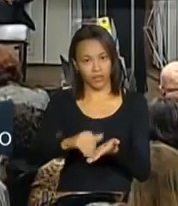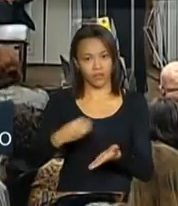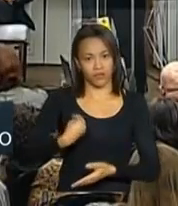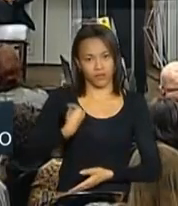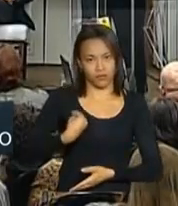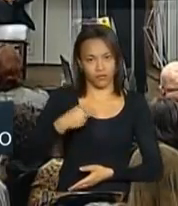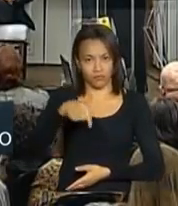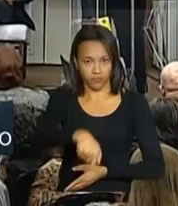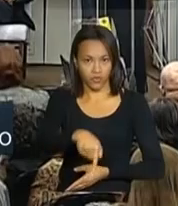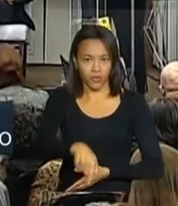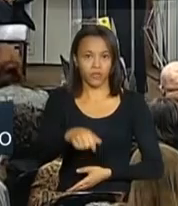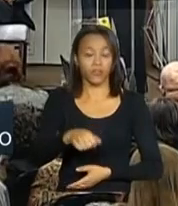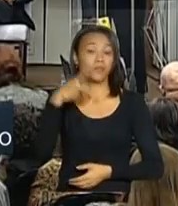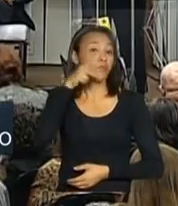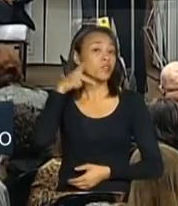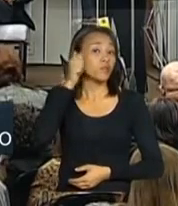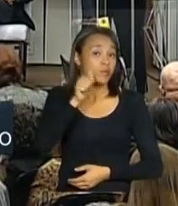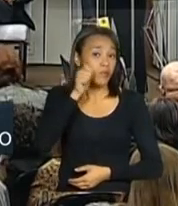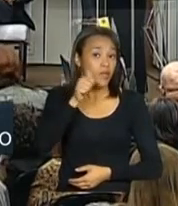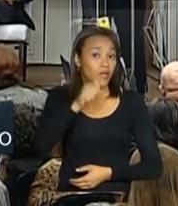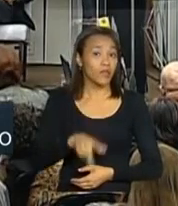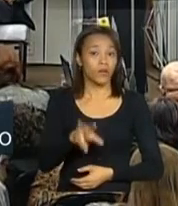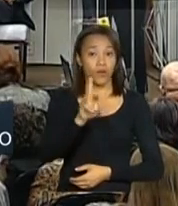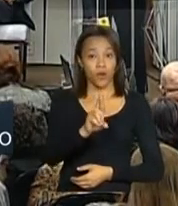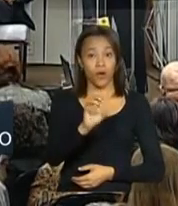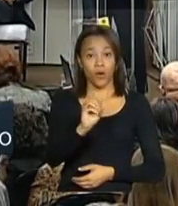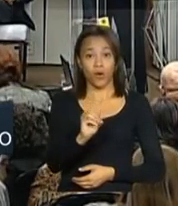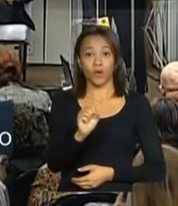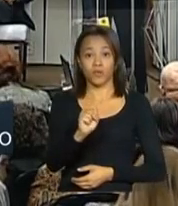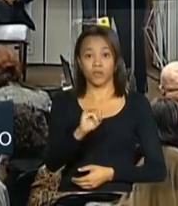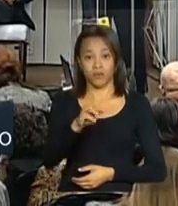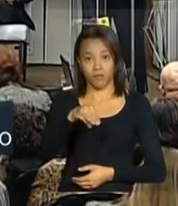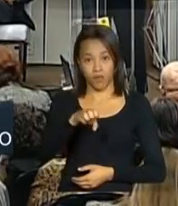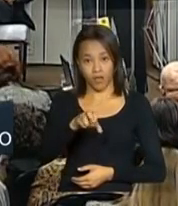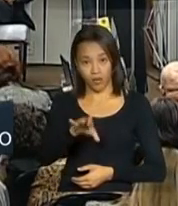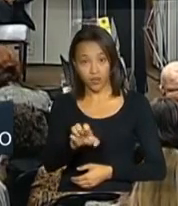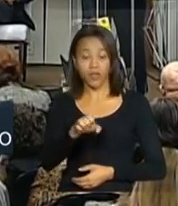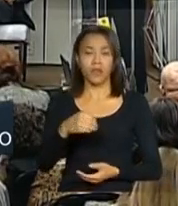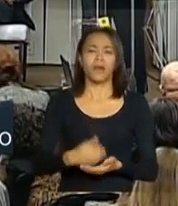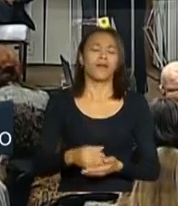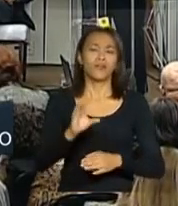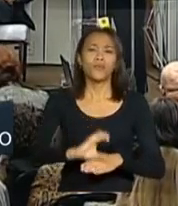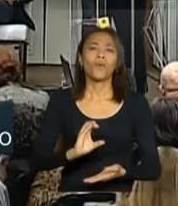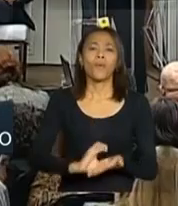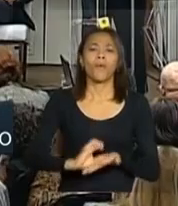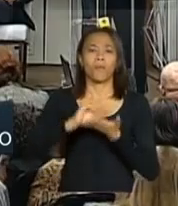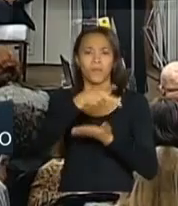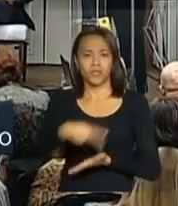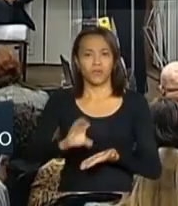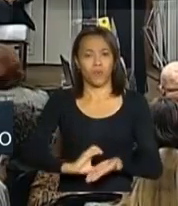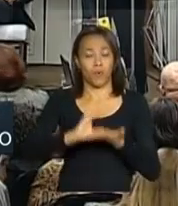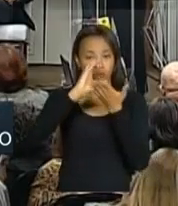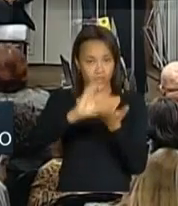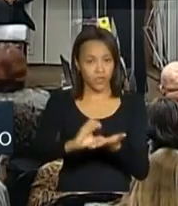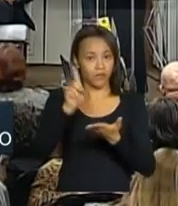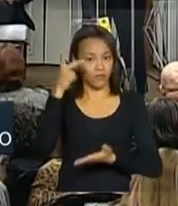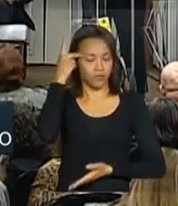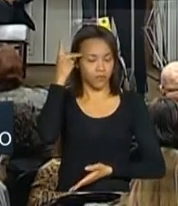Secretaria de Política para Mulheres, Rosemary Correia, presidente do Conselho Estadual da Condição Feminina do Estado de São